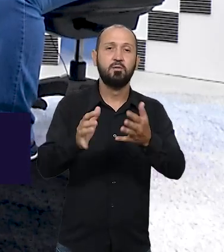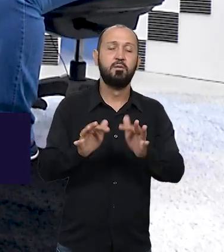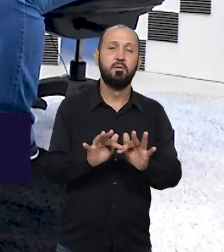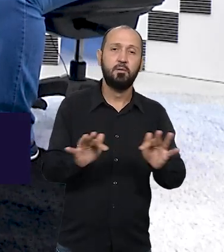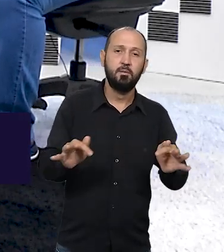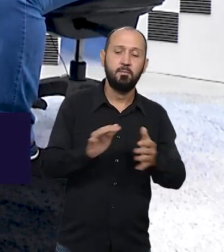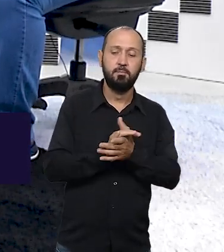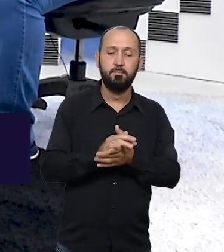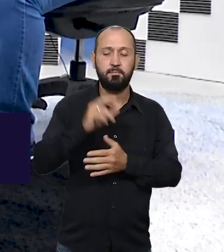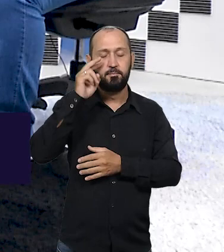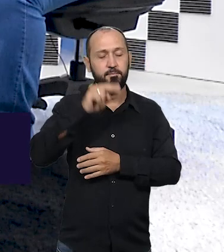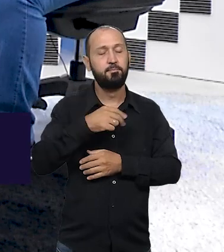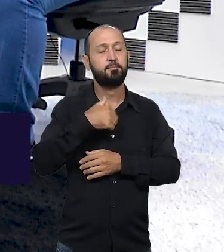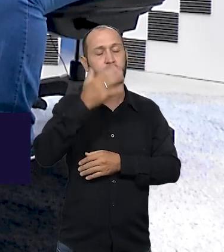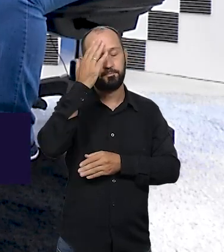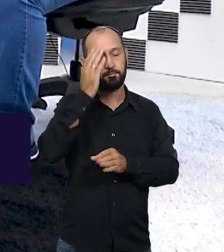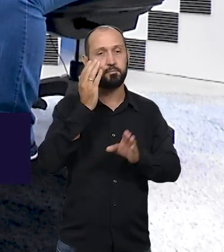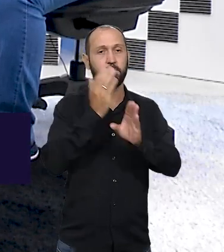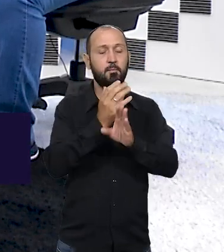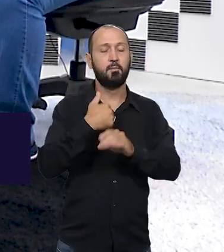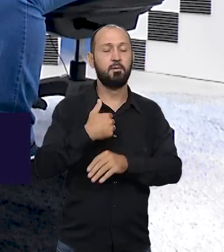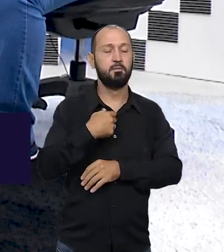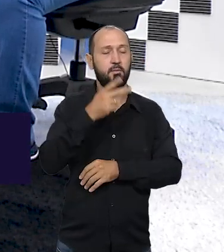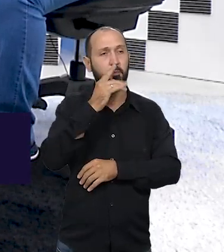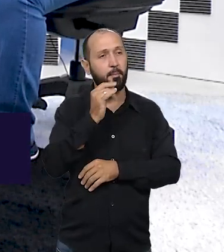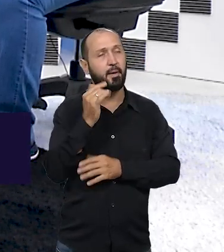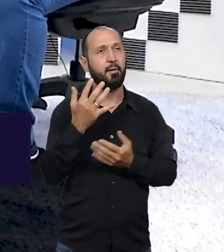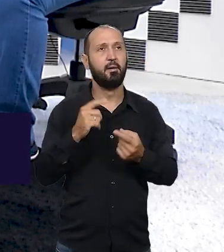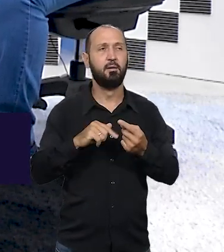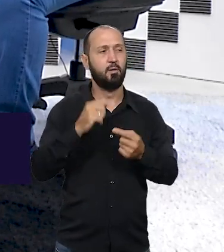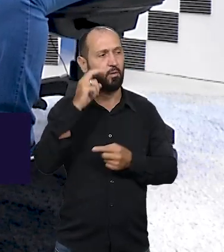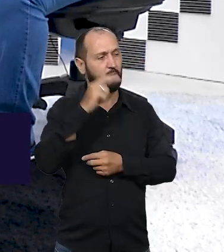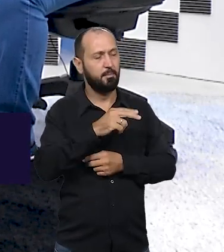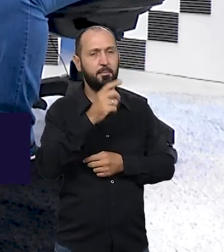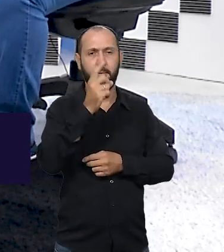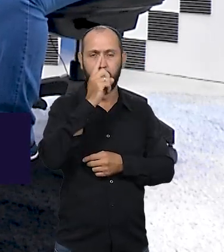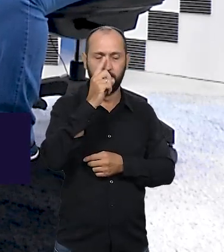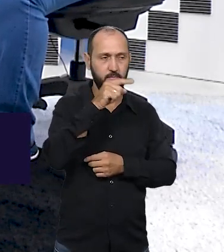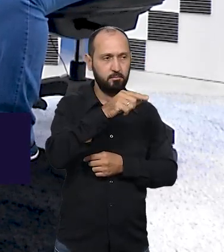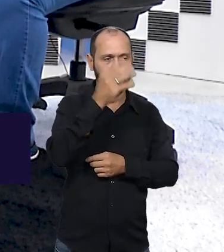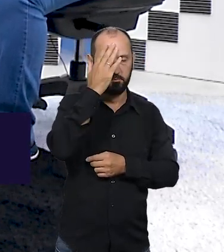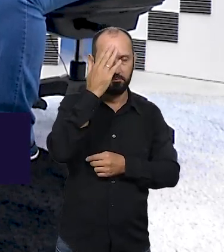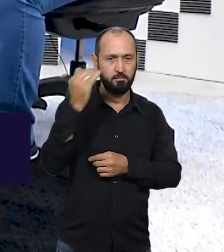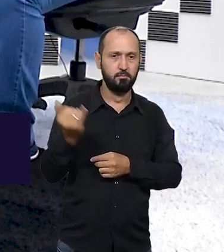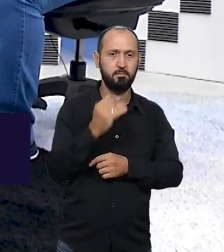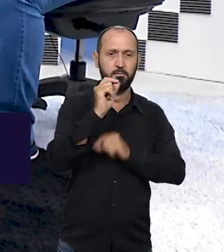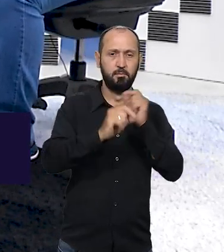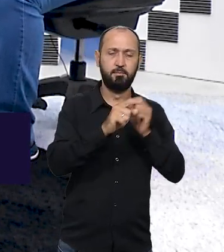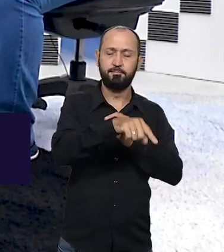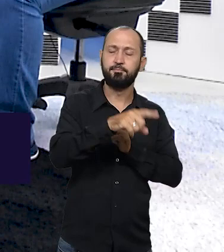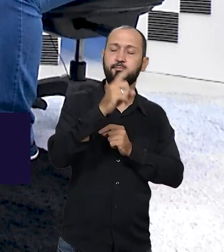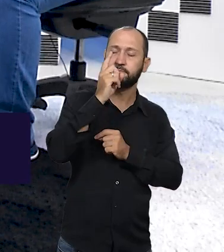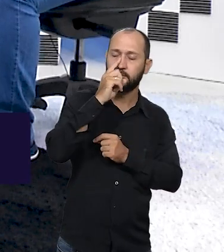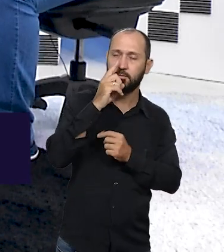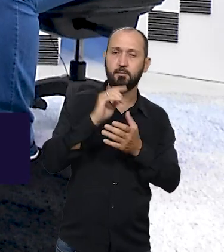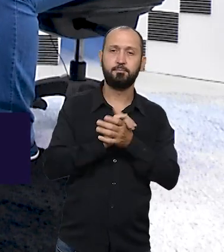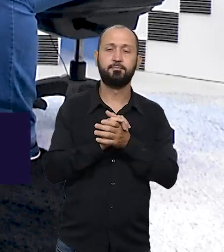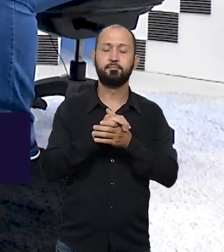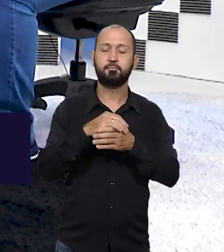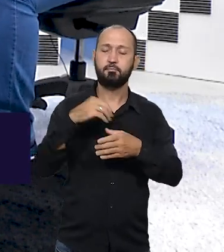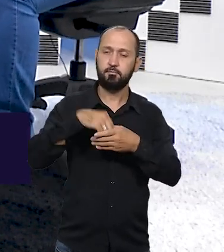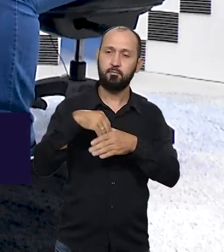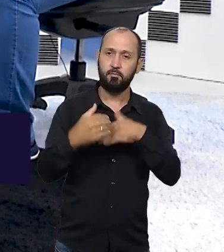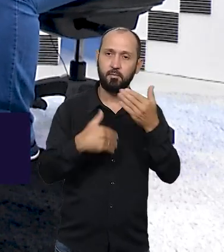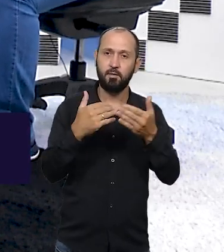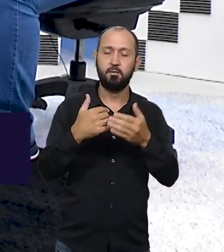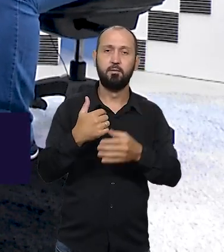pai. O simples olhar para a mãe e reconhecer realmente com essa importância toda que é a mãe no processo de desenvolvimento. Eu falo que eu sou o segundo melhor especialista do meu filho, porque a